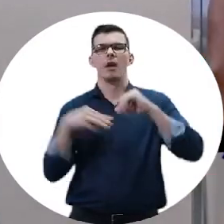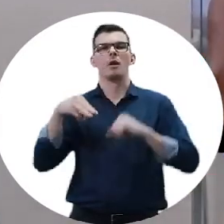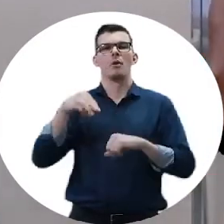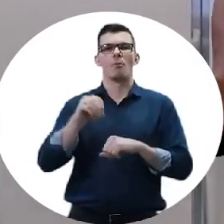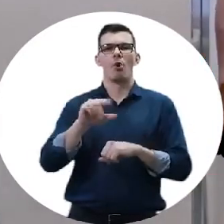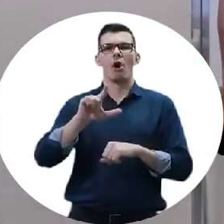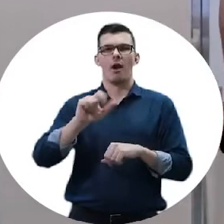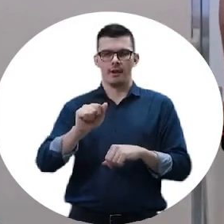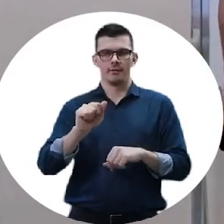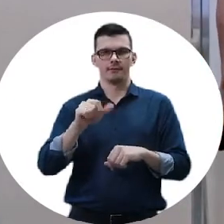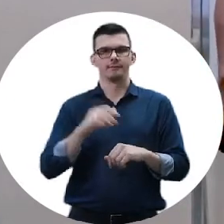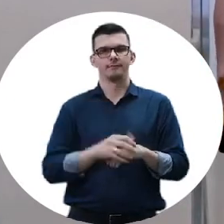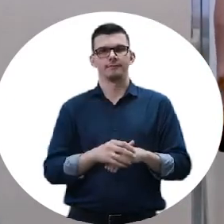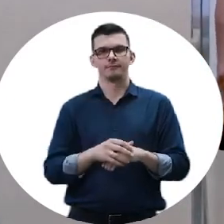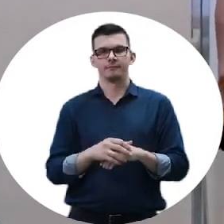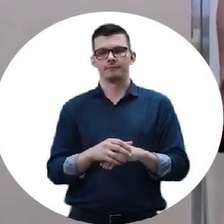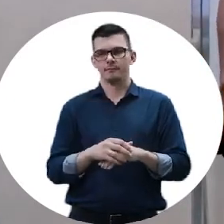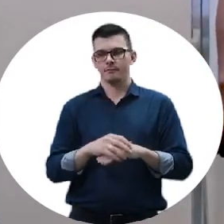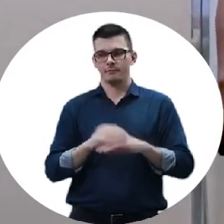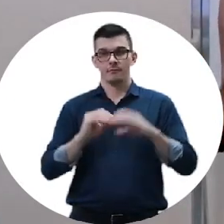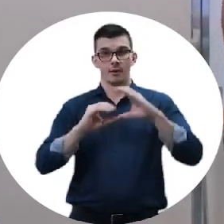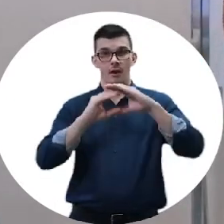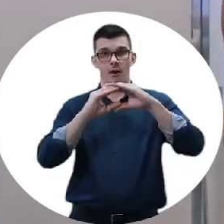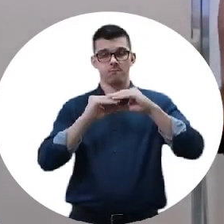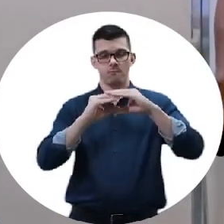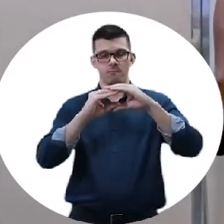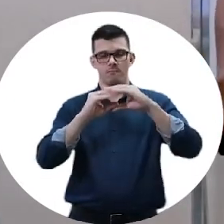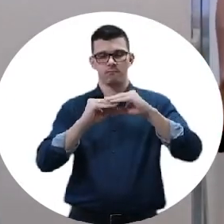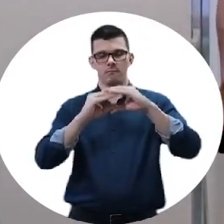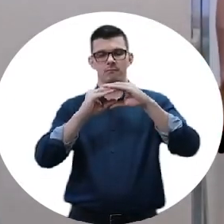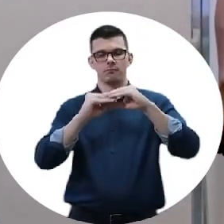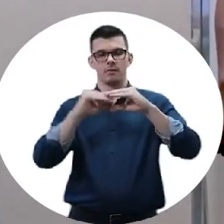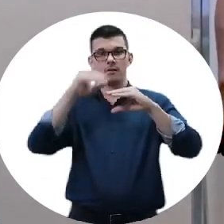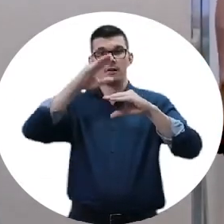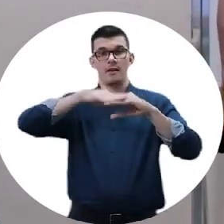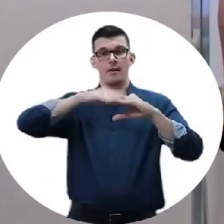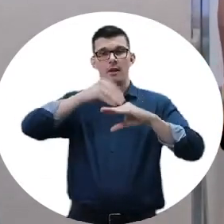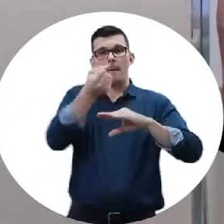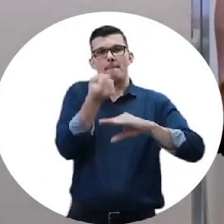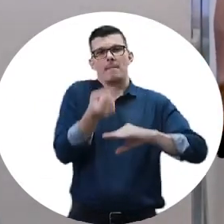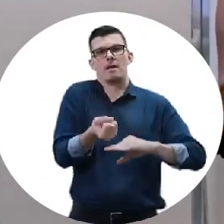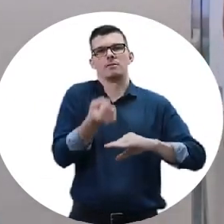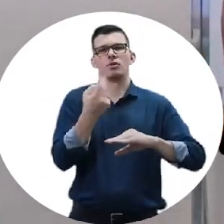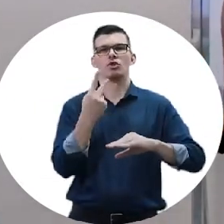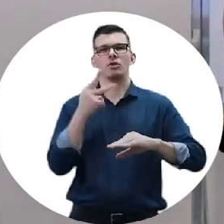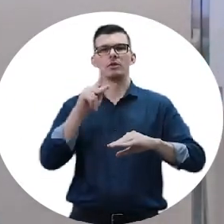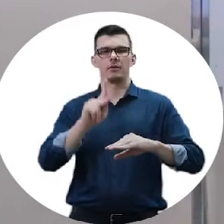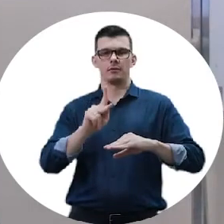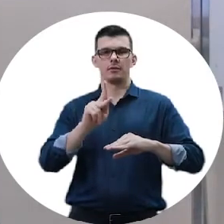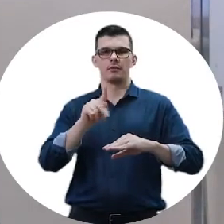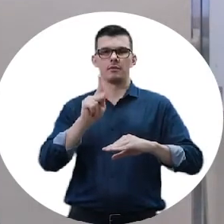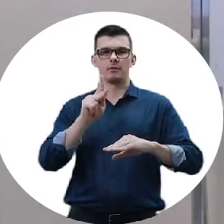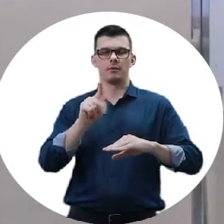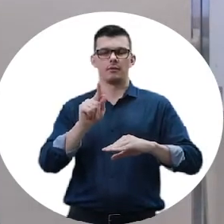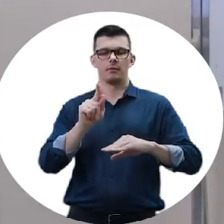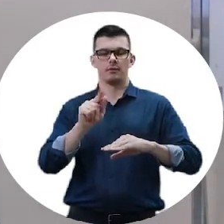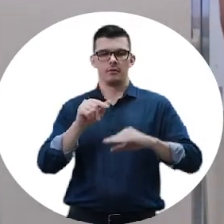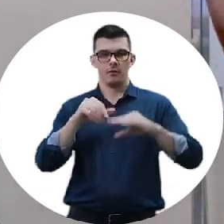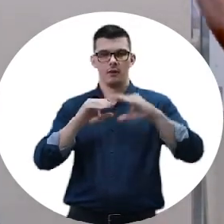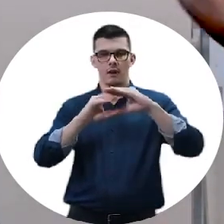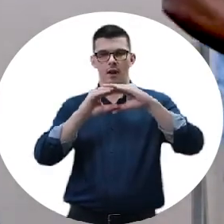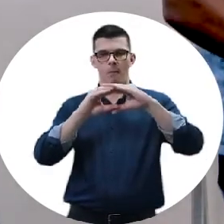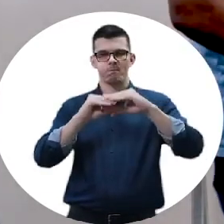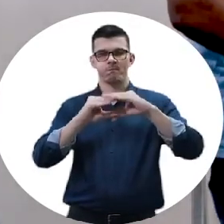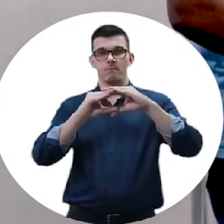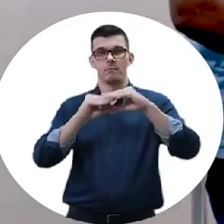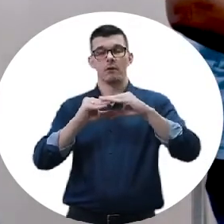mola. Eu coloquei um objeto de 2 kg. Essa mola distendeu 10 centímetros. Quanto vale a constante elástica da mola? Como